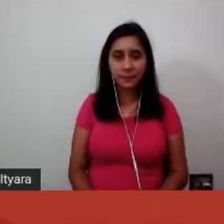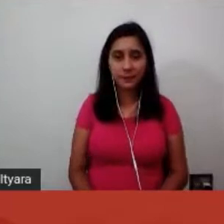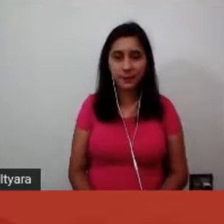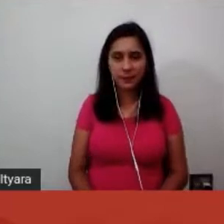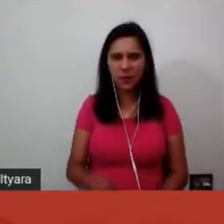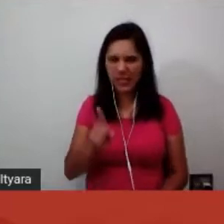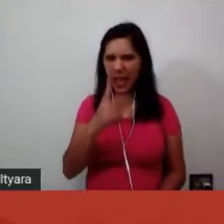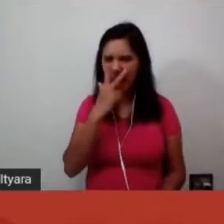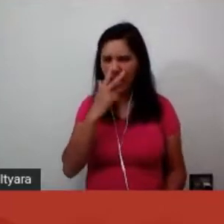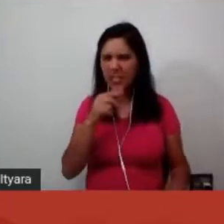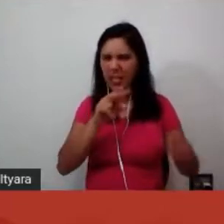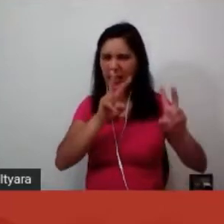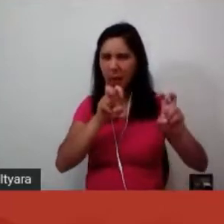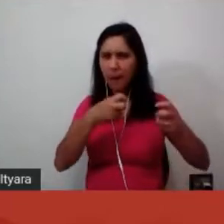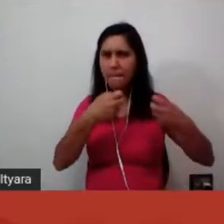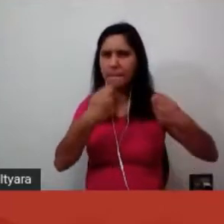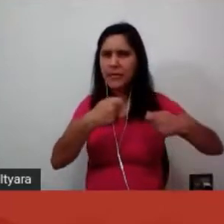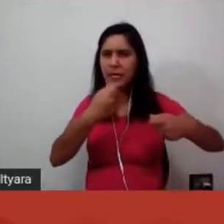física moderna,